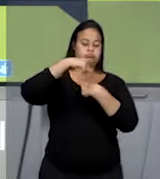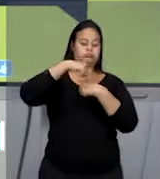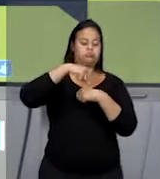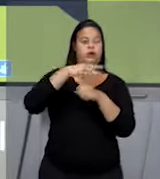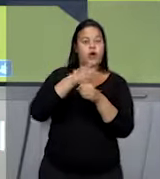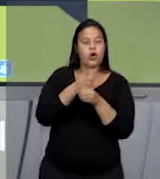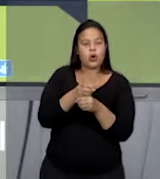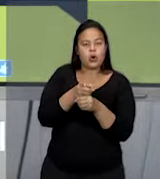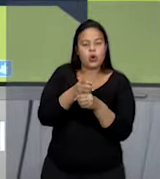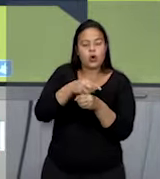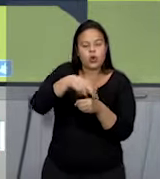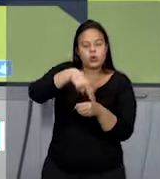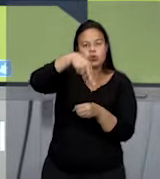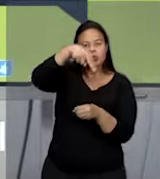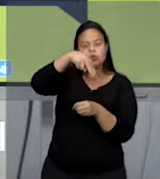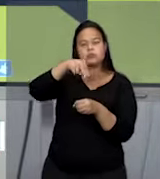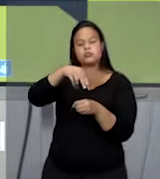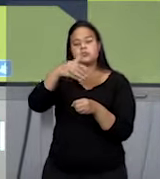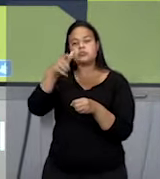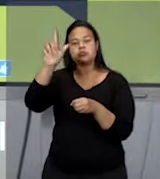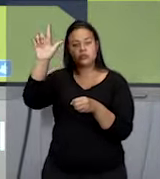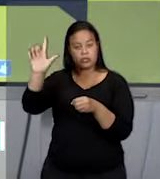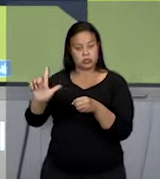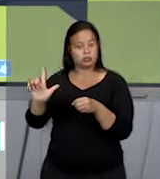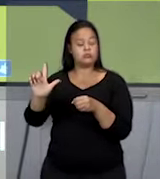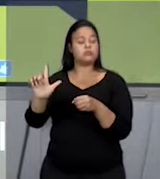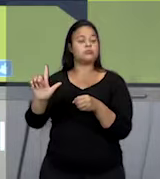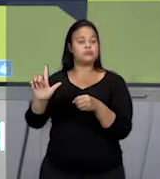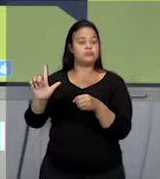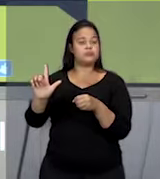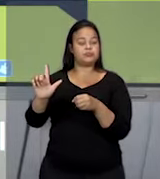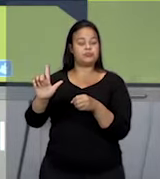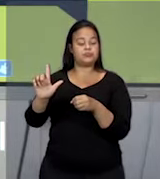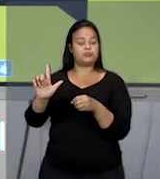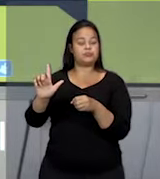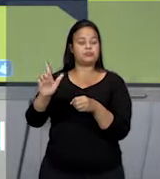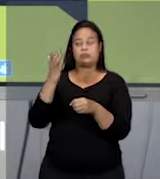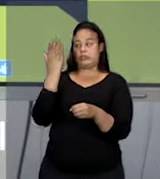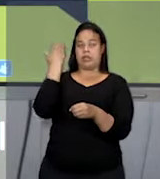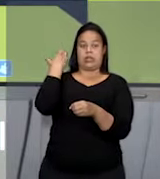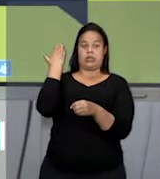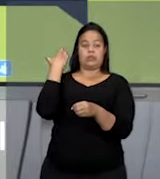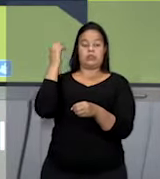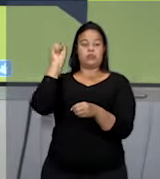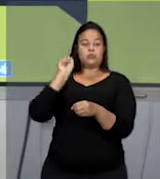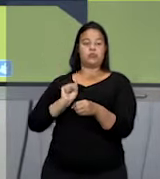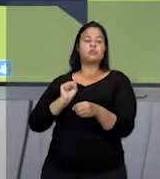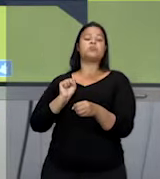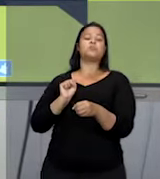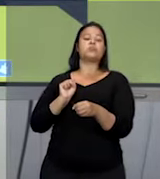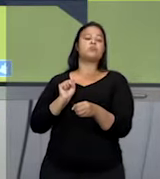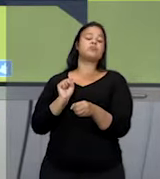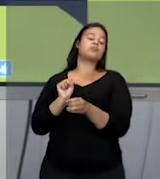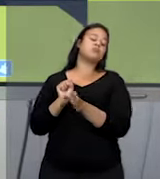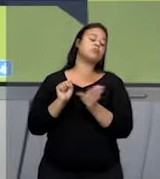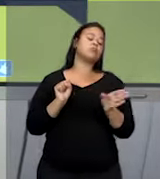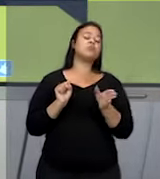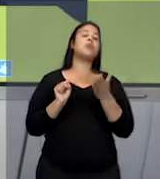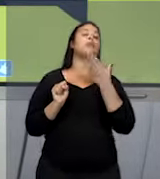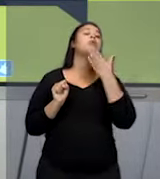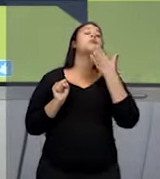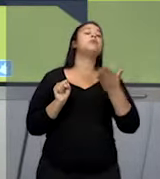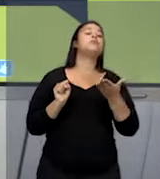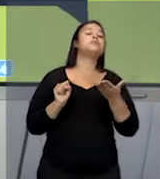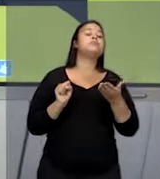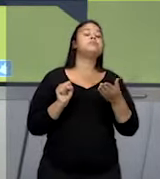aí do seu lado direito estará o leste, atrás de você o sul e do seu lado esquerdo